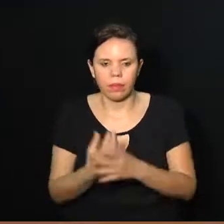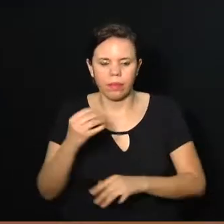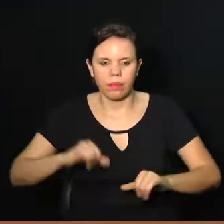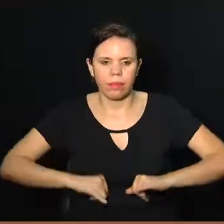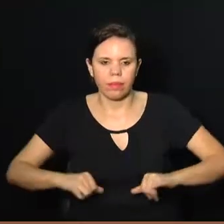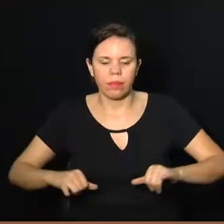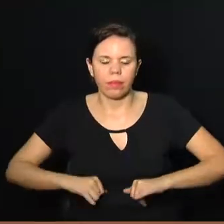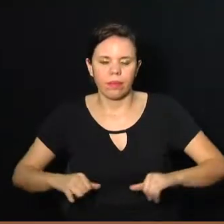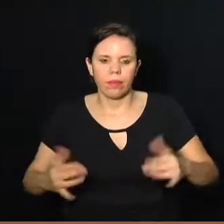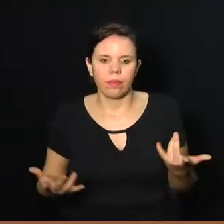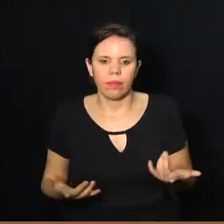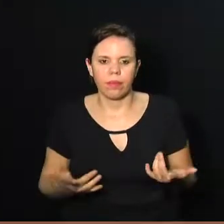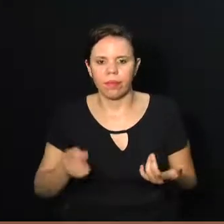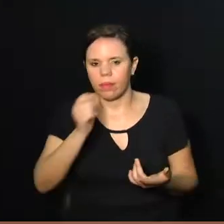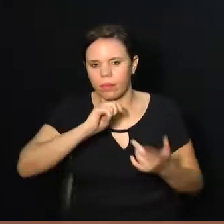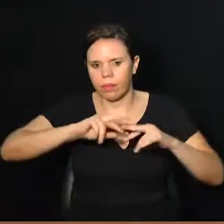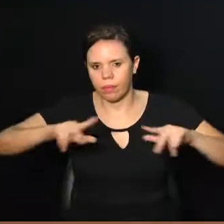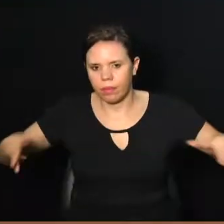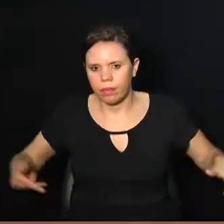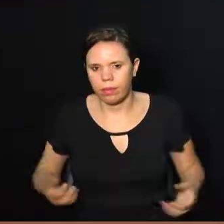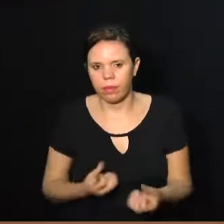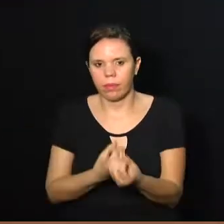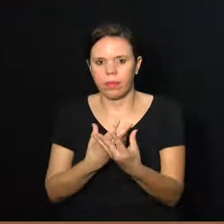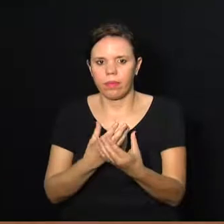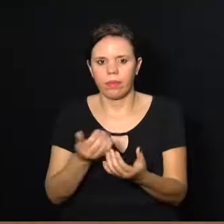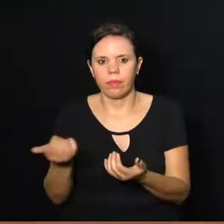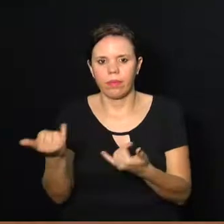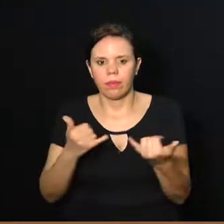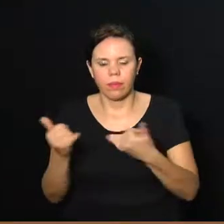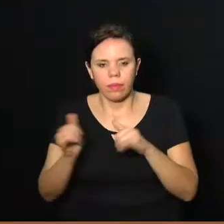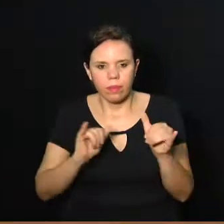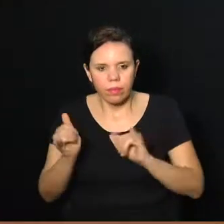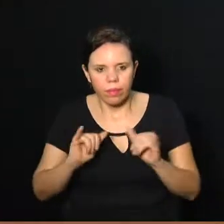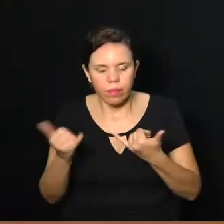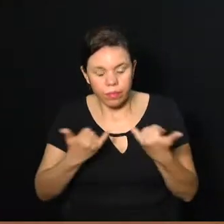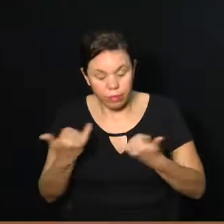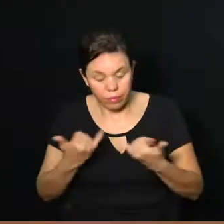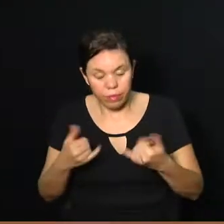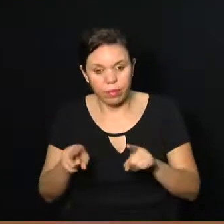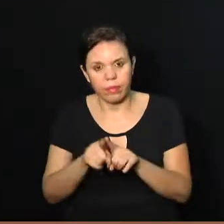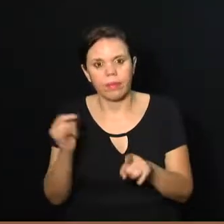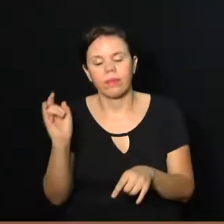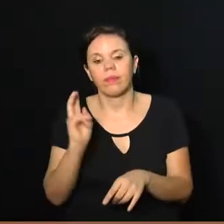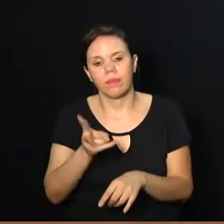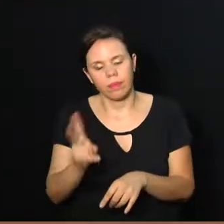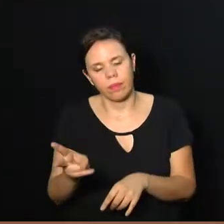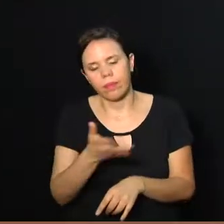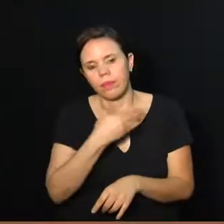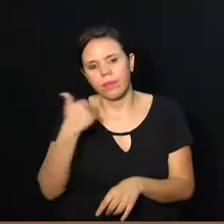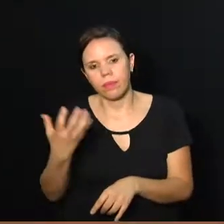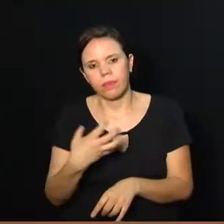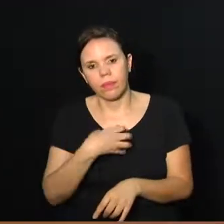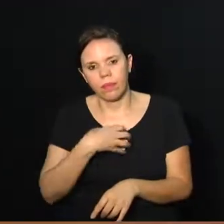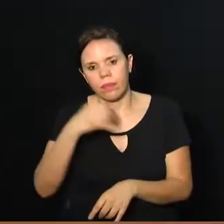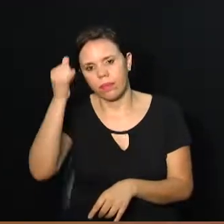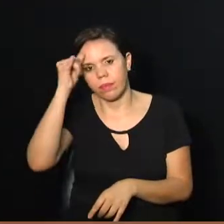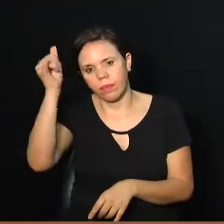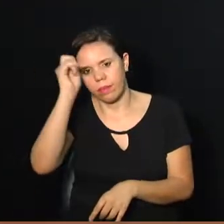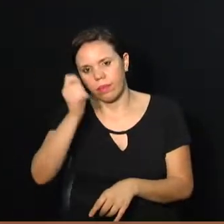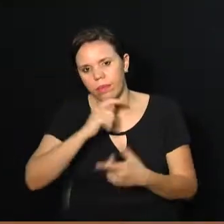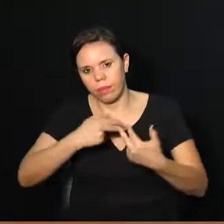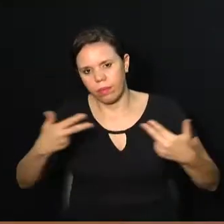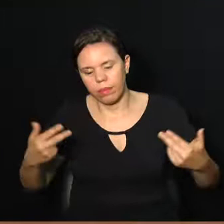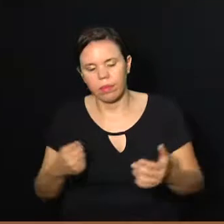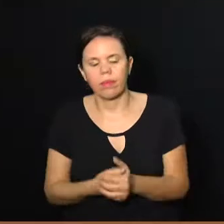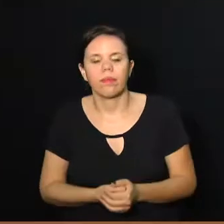as drogas. A informação é sempre a melhor maneira de se prevenir. Eu também acredito muito, né, nessa